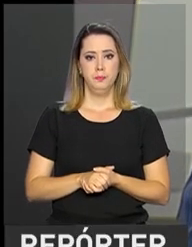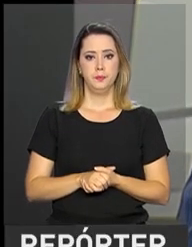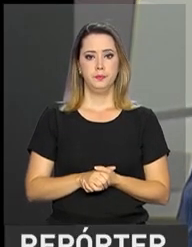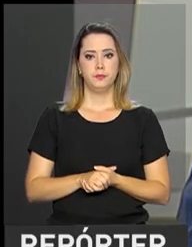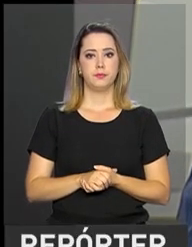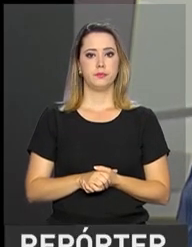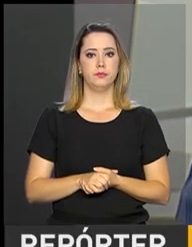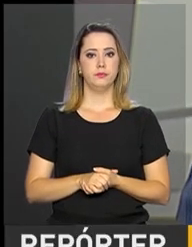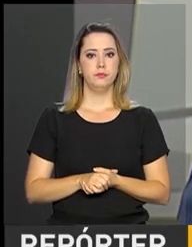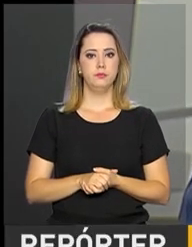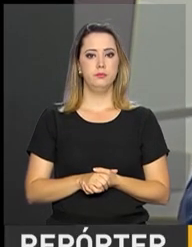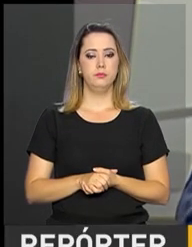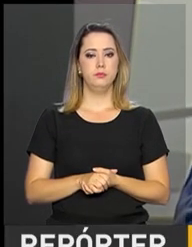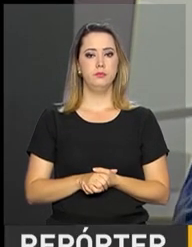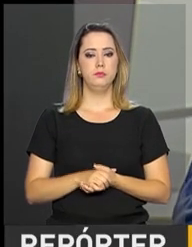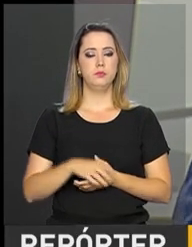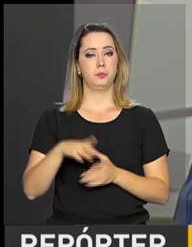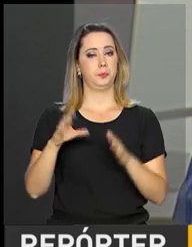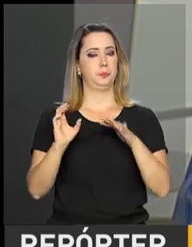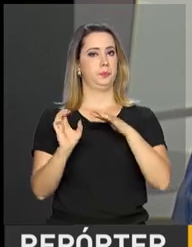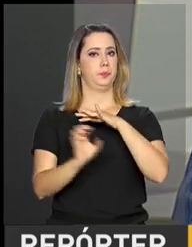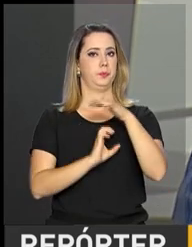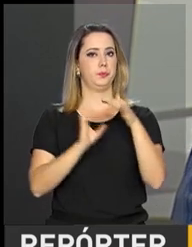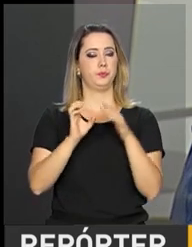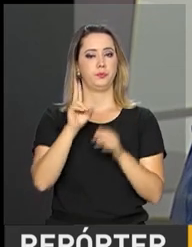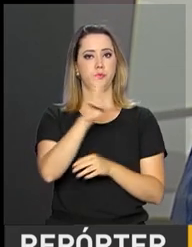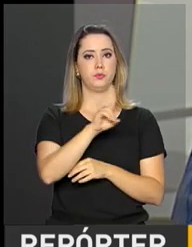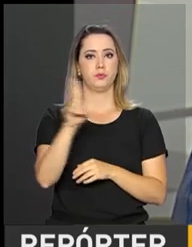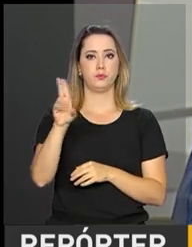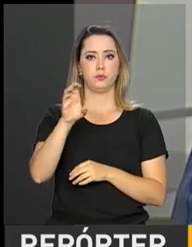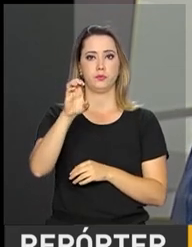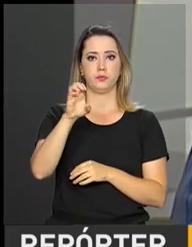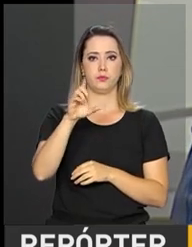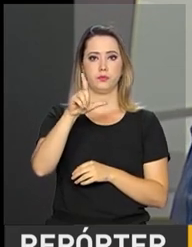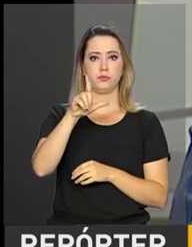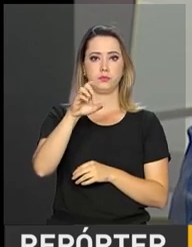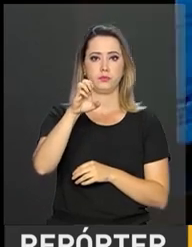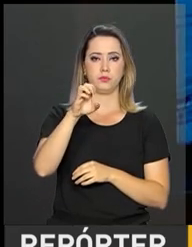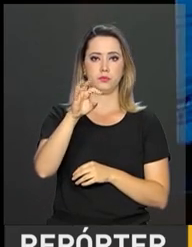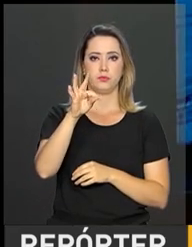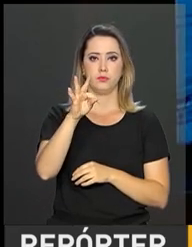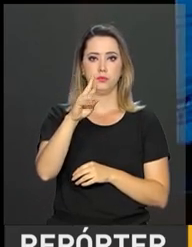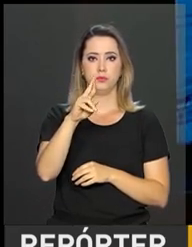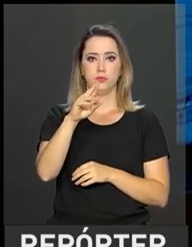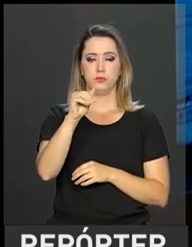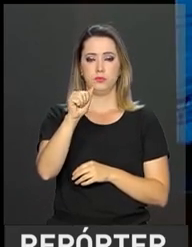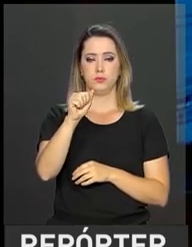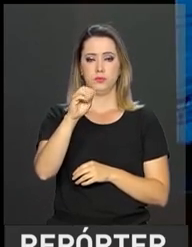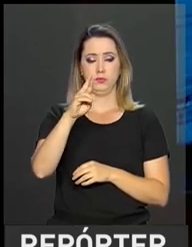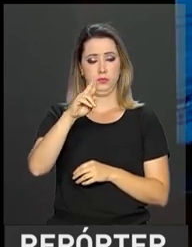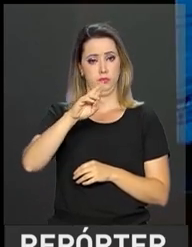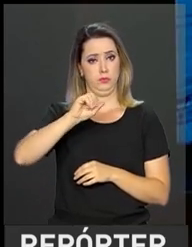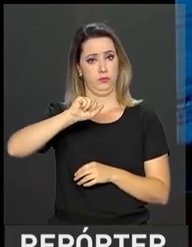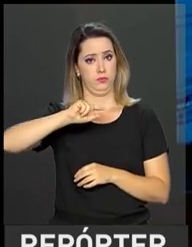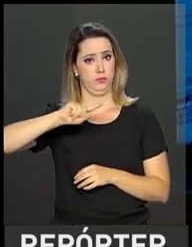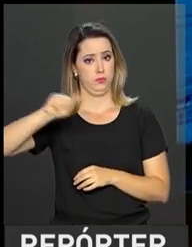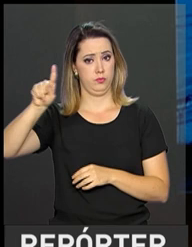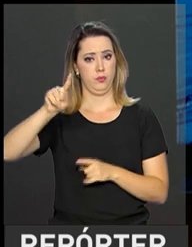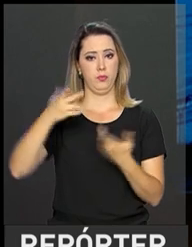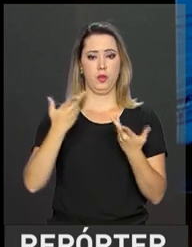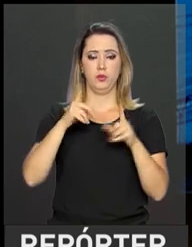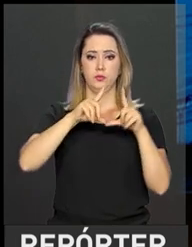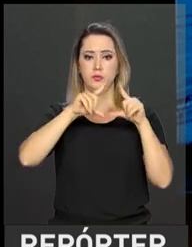a eletrobrás ela vem cada vez mais perdendo relevância na segurança energética do brasil se você pegar em 2011